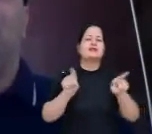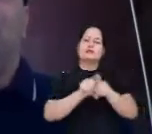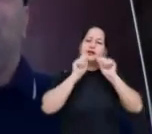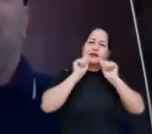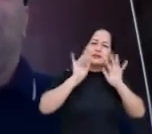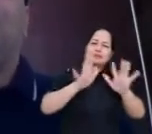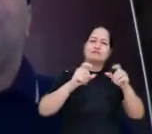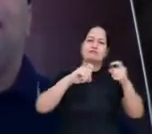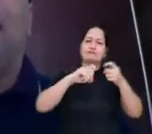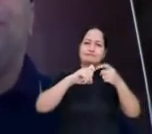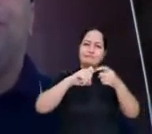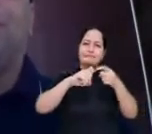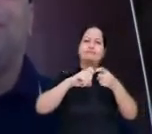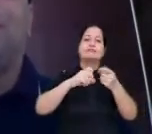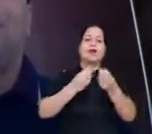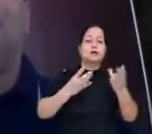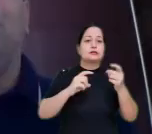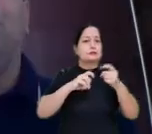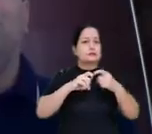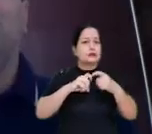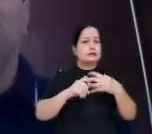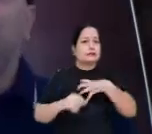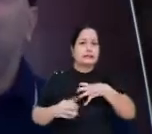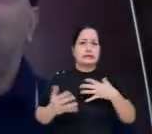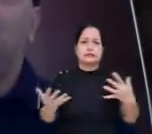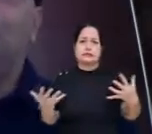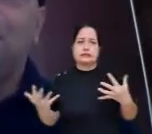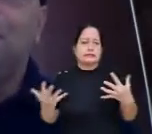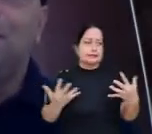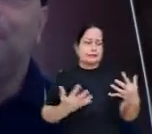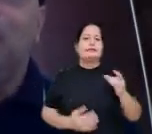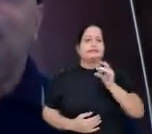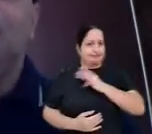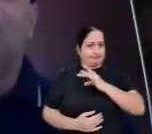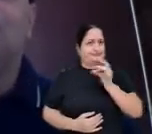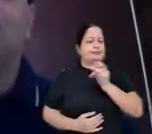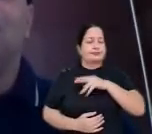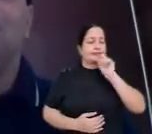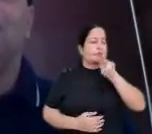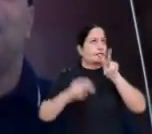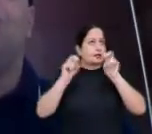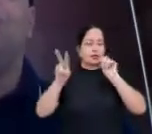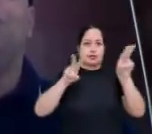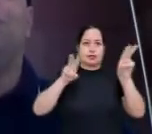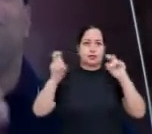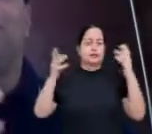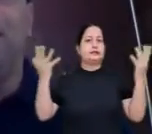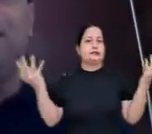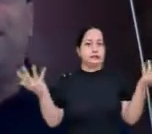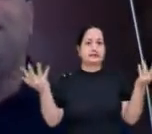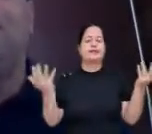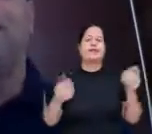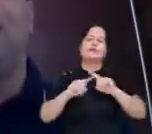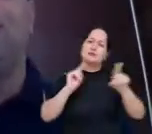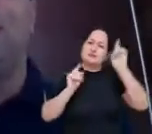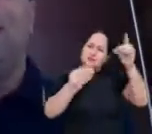ficar pressionados e com medo de tudo que tem acontecido. Que Deus lhes dê saúde física